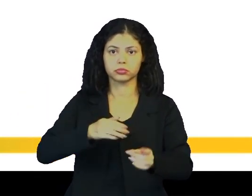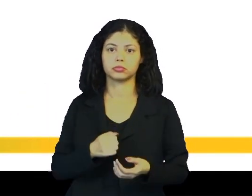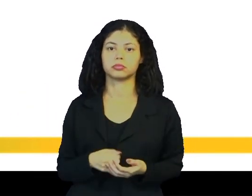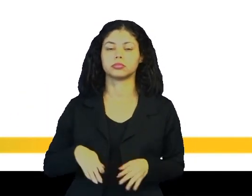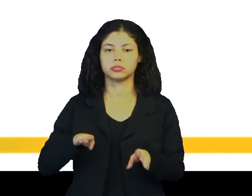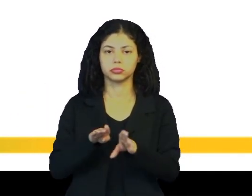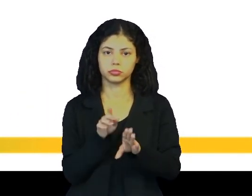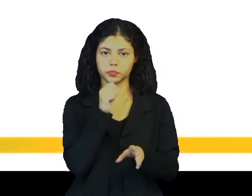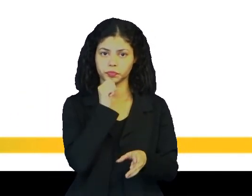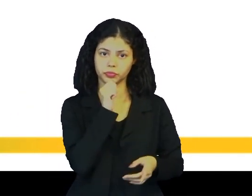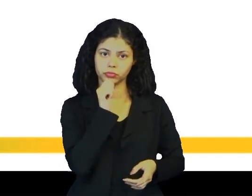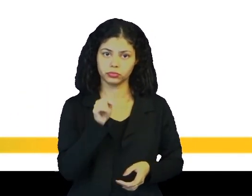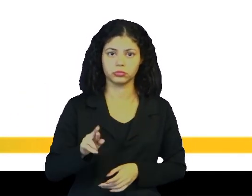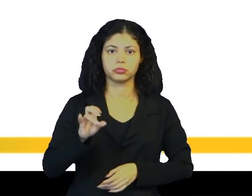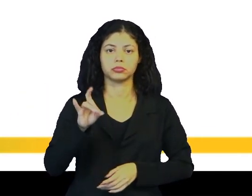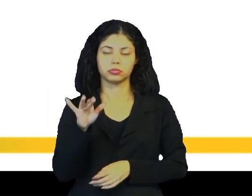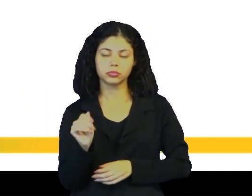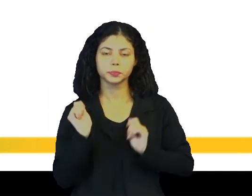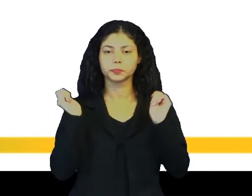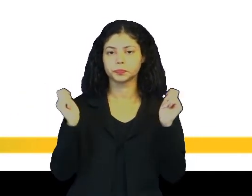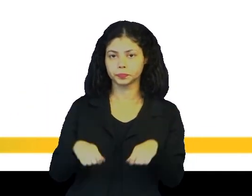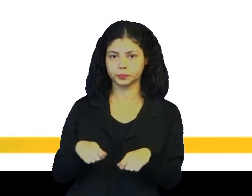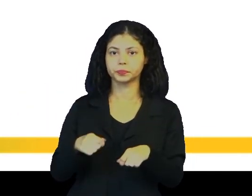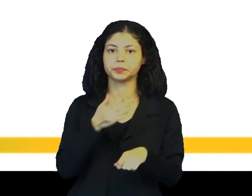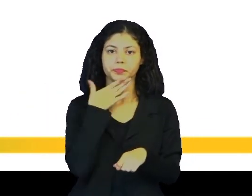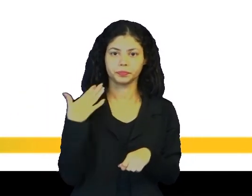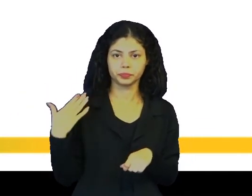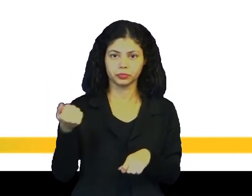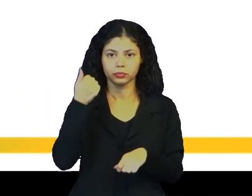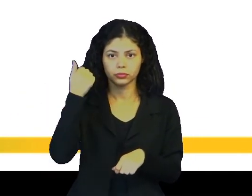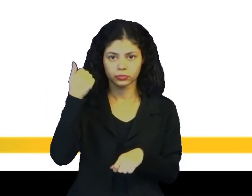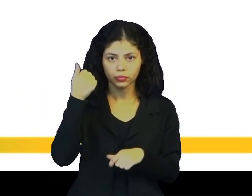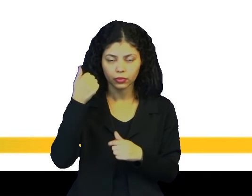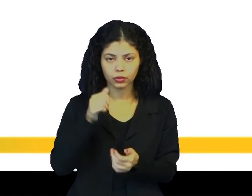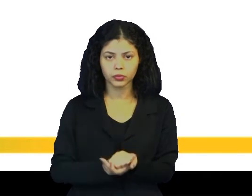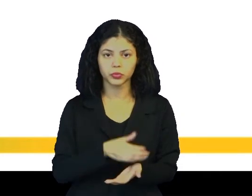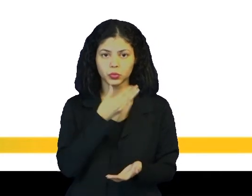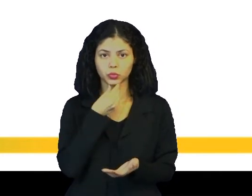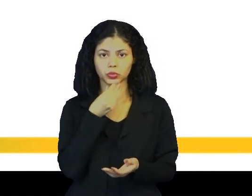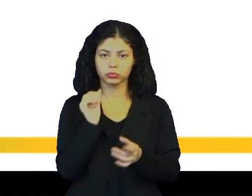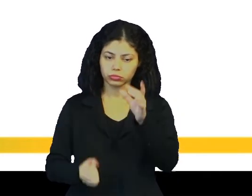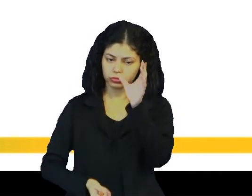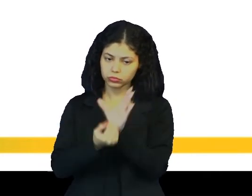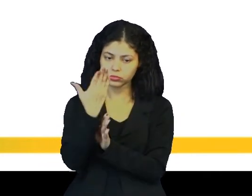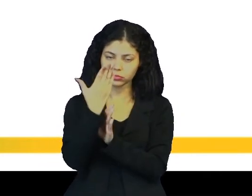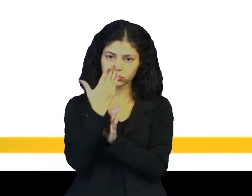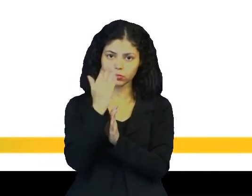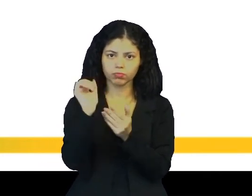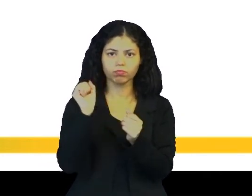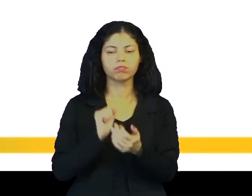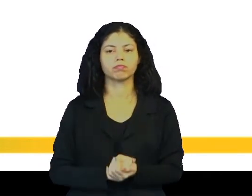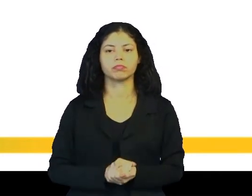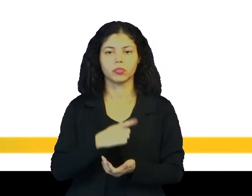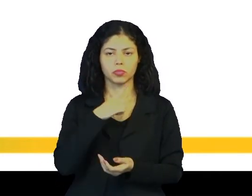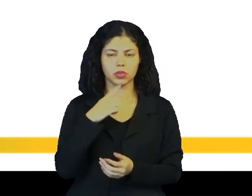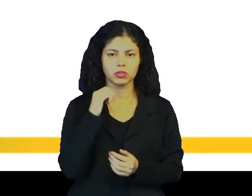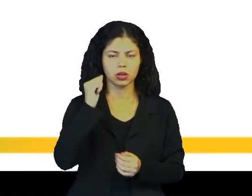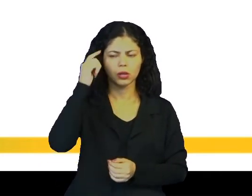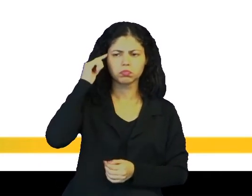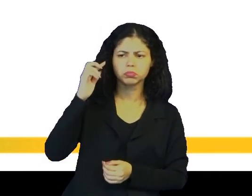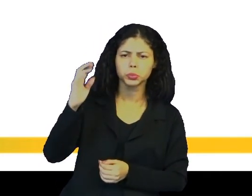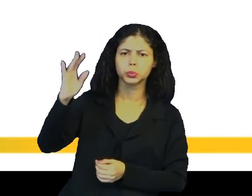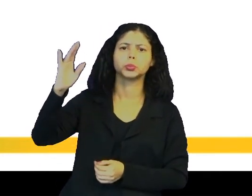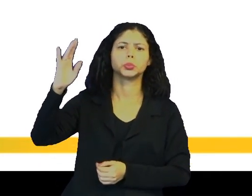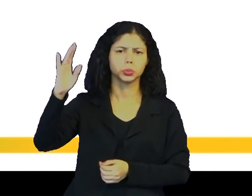considerada também hedonista, pois possibilitava que os homens, né, criassem obras que refletissem seus